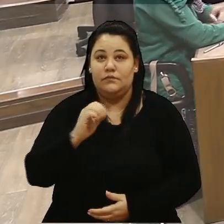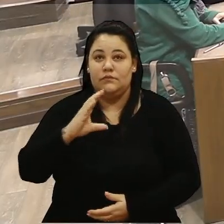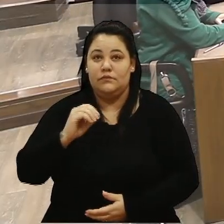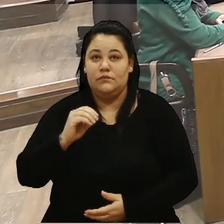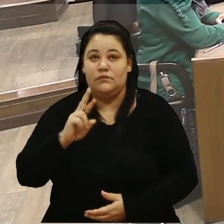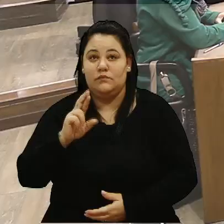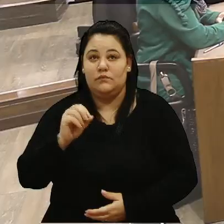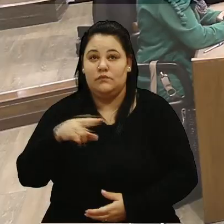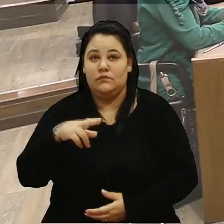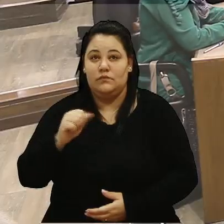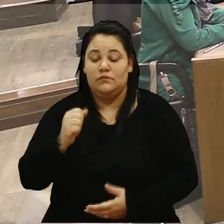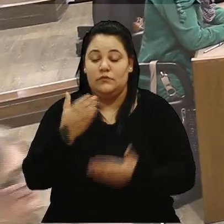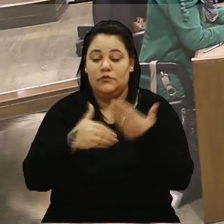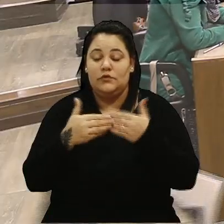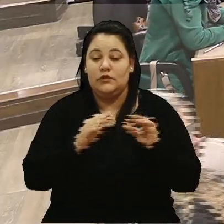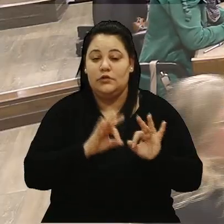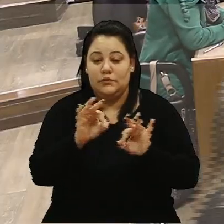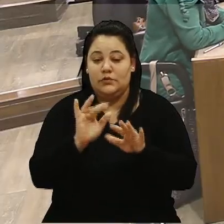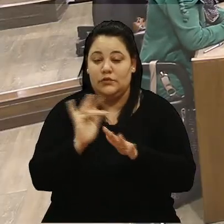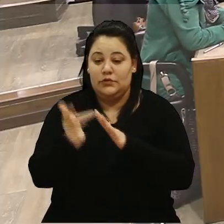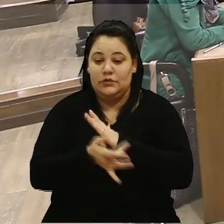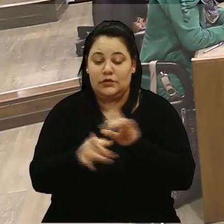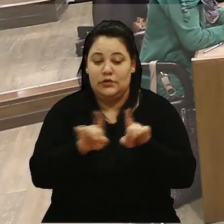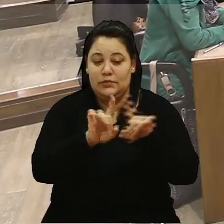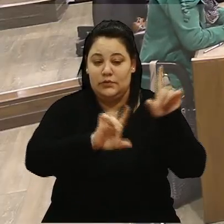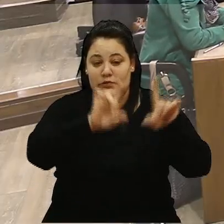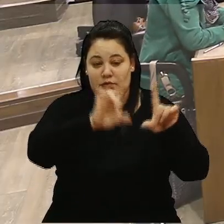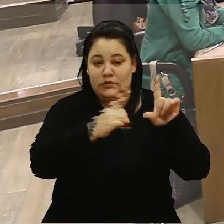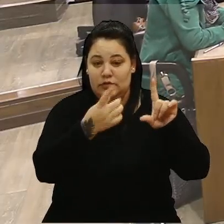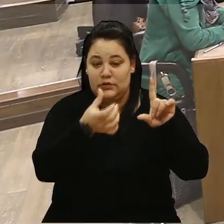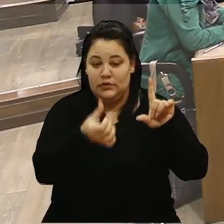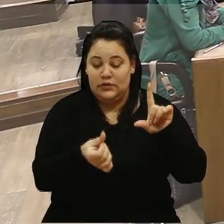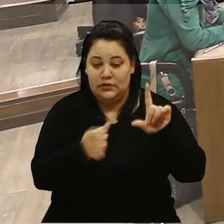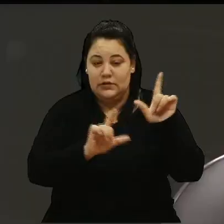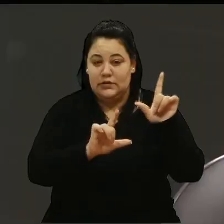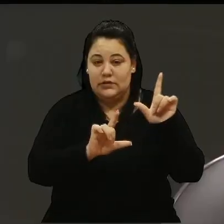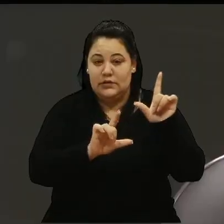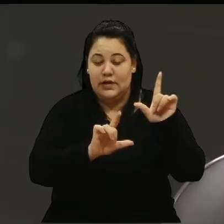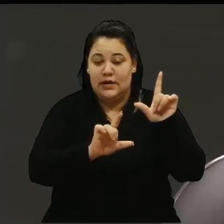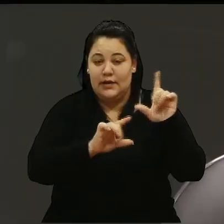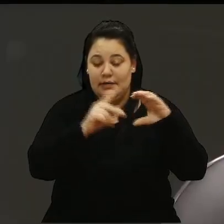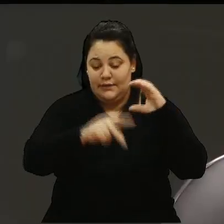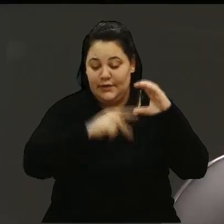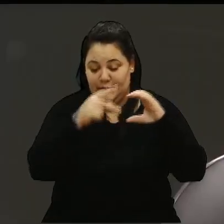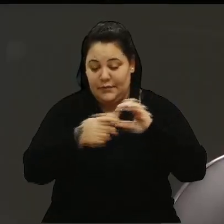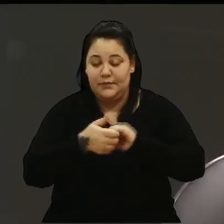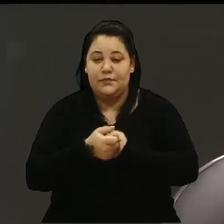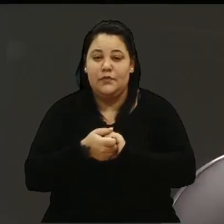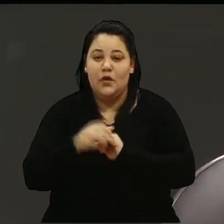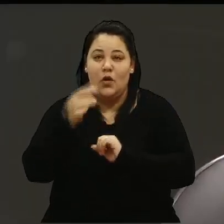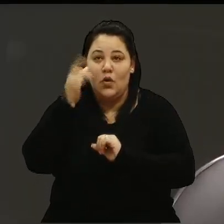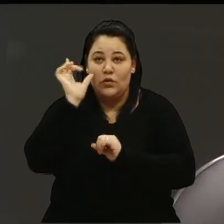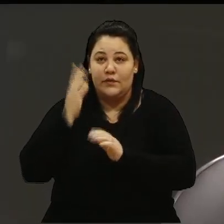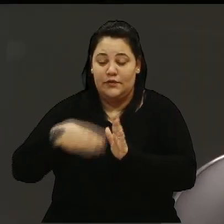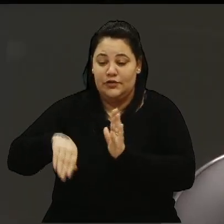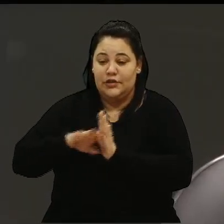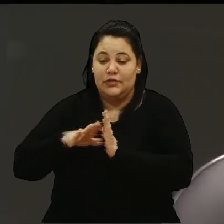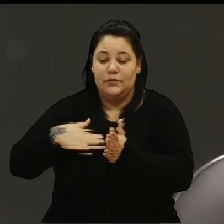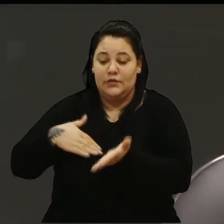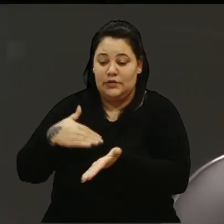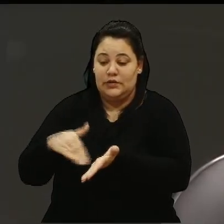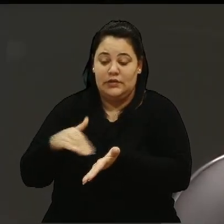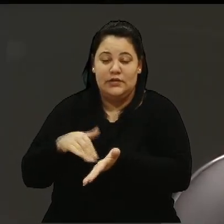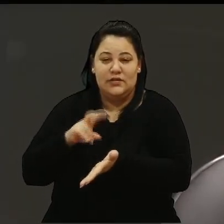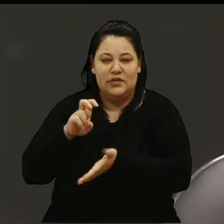que nos acompanham pelas redes sociais, também pelo canal 16 da TV Câmara. Presidente, ontem, quando eu estava chegando no meu escritório, por volta das 5 horas